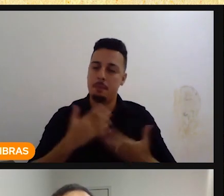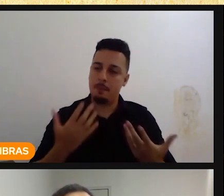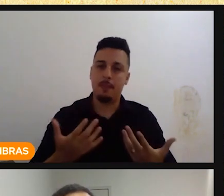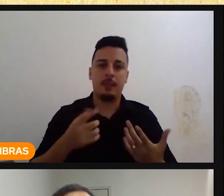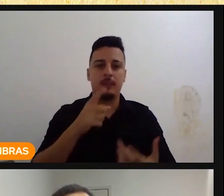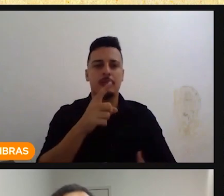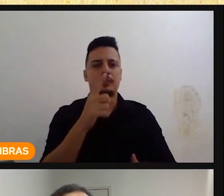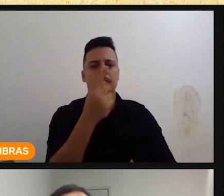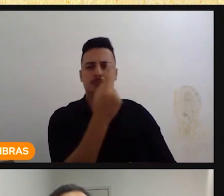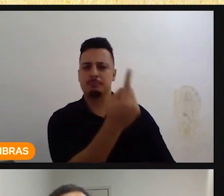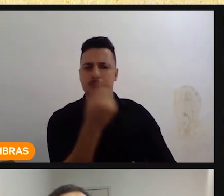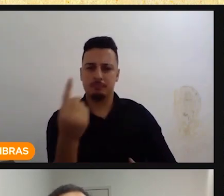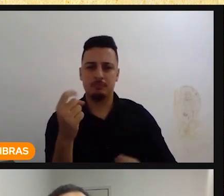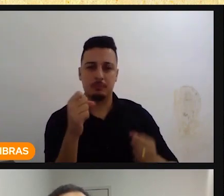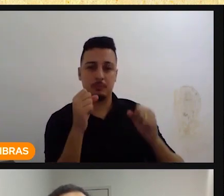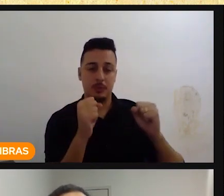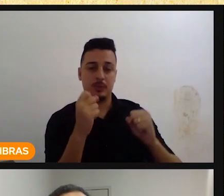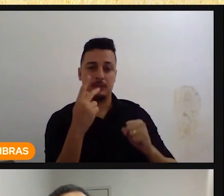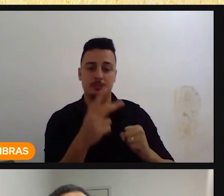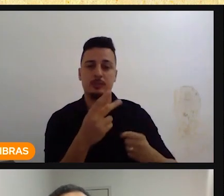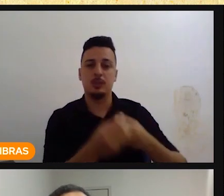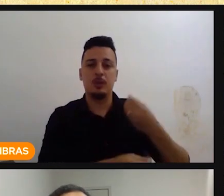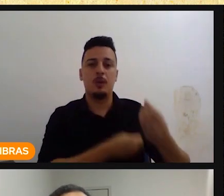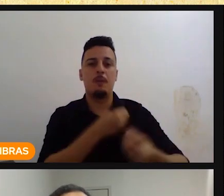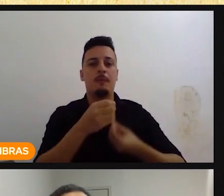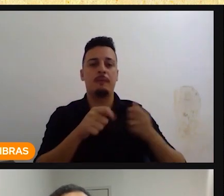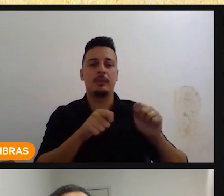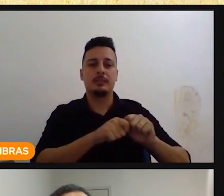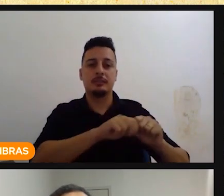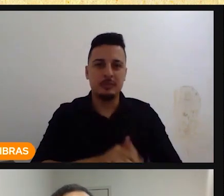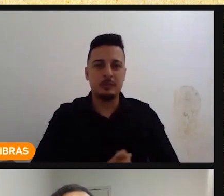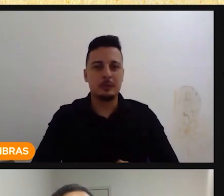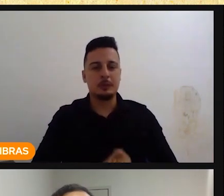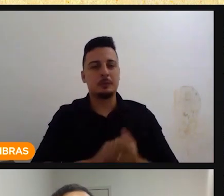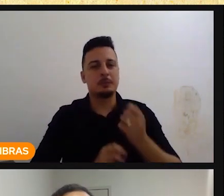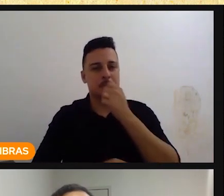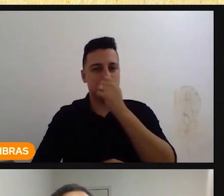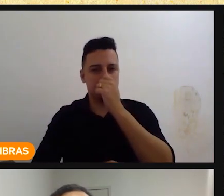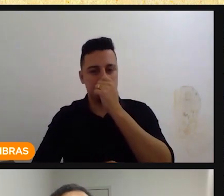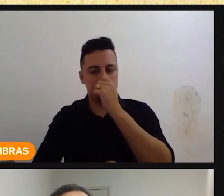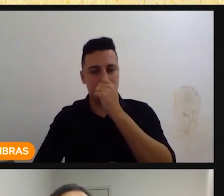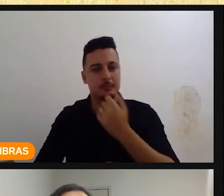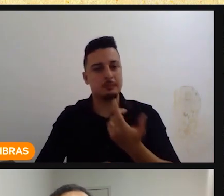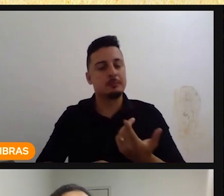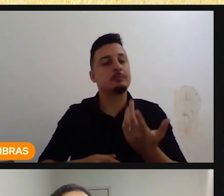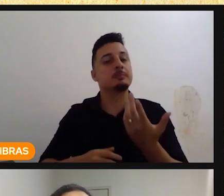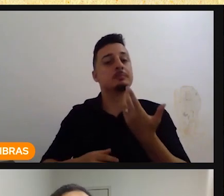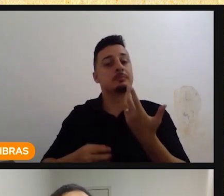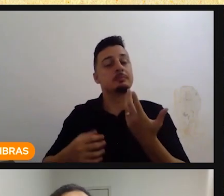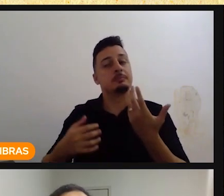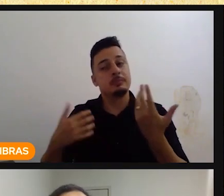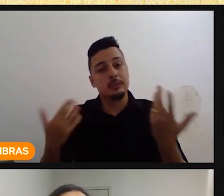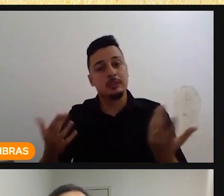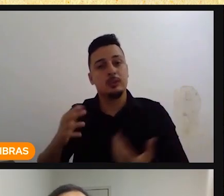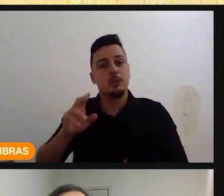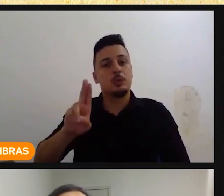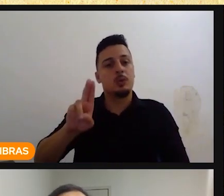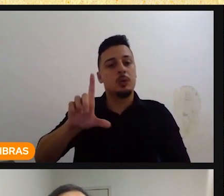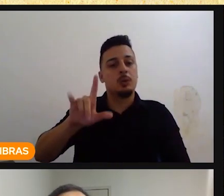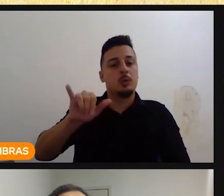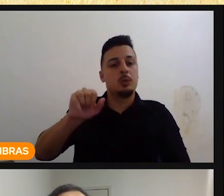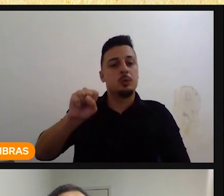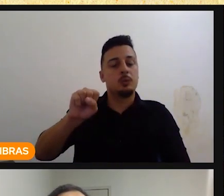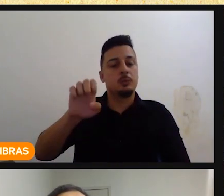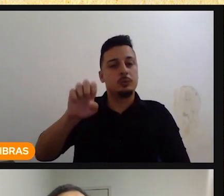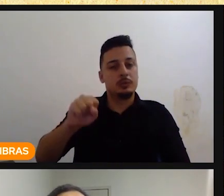projeto desses que vocês estão desenvolvendo no momento, de longas de animação. Bom, como o Ulisses falou, eu